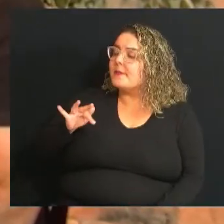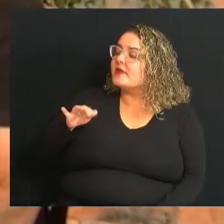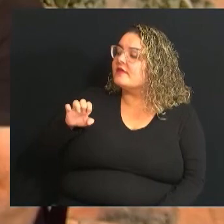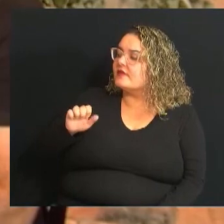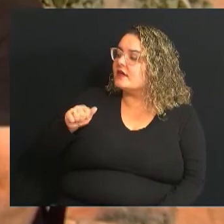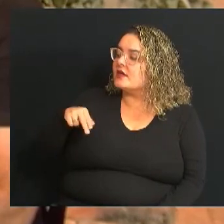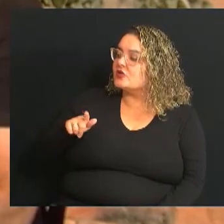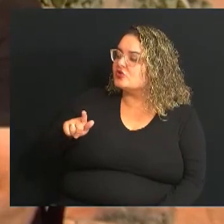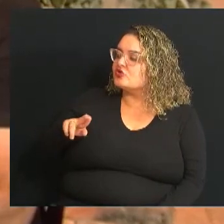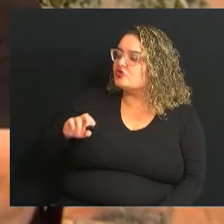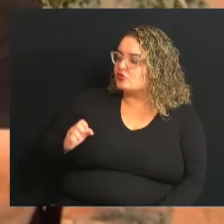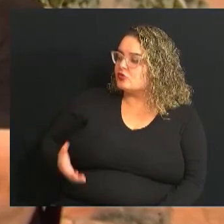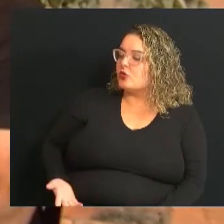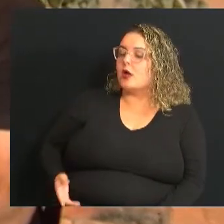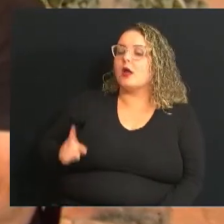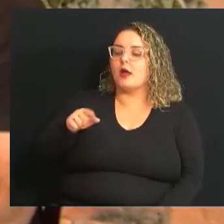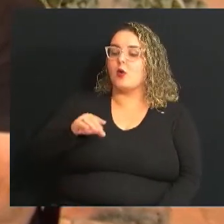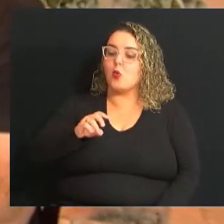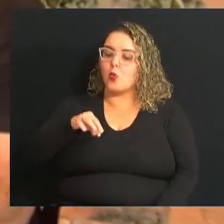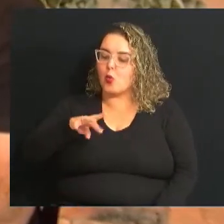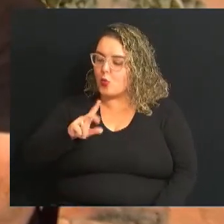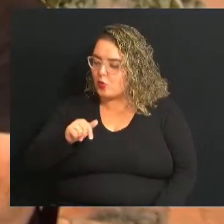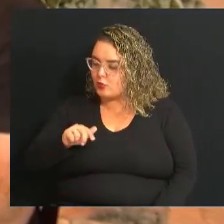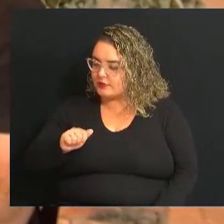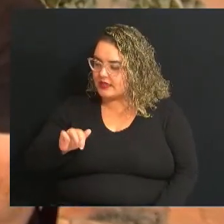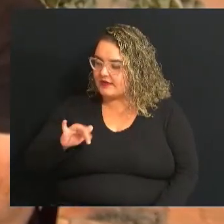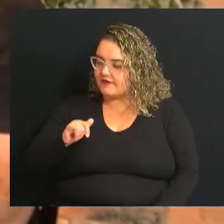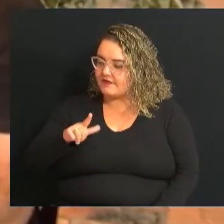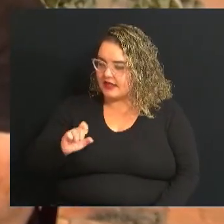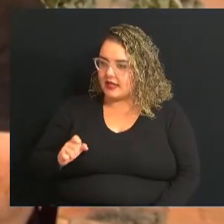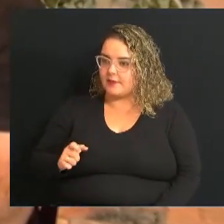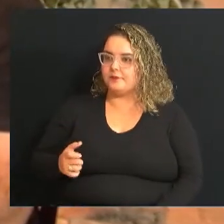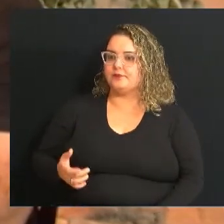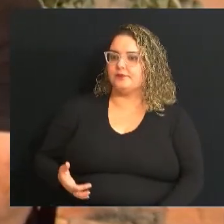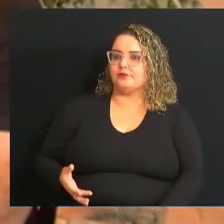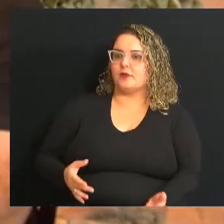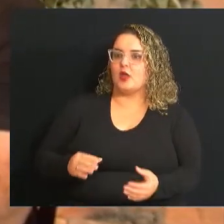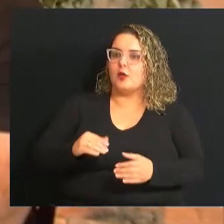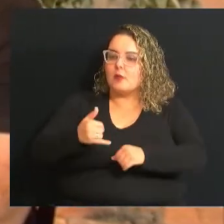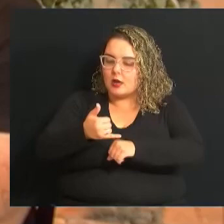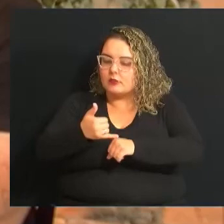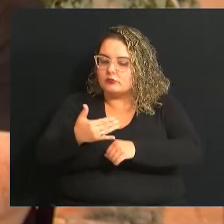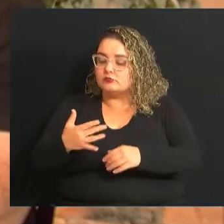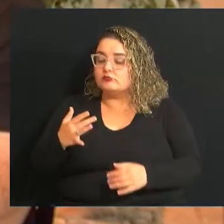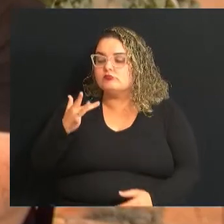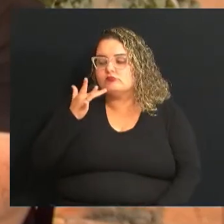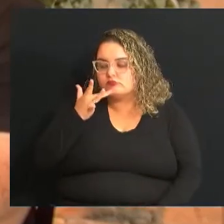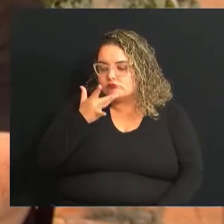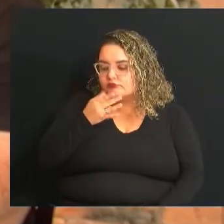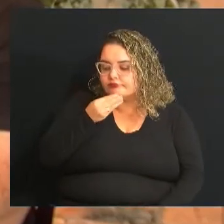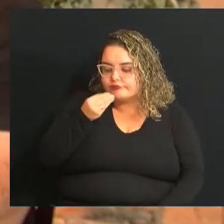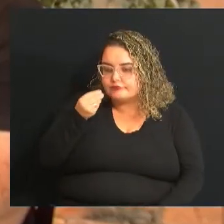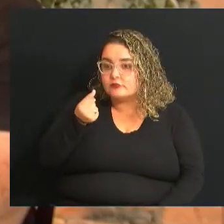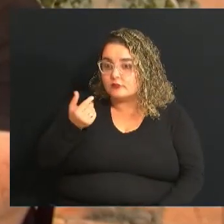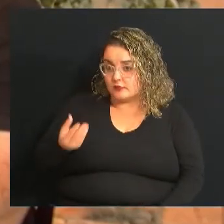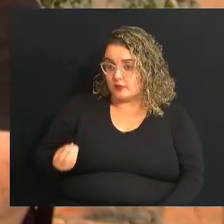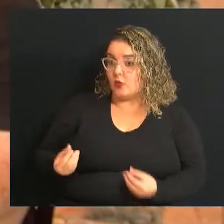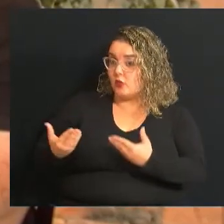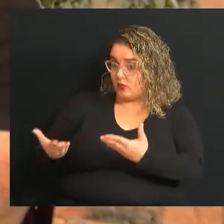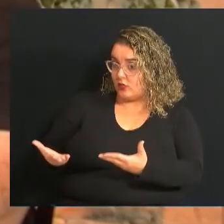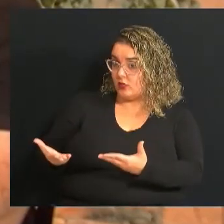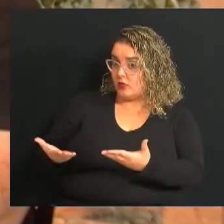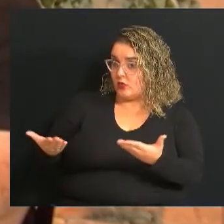dias. Não pode. Mas a loja me garantiu isso. Ok. A partir do momento que a loja, de uma forma, por